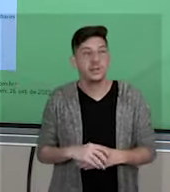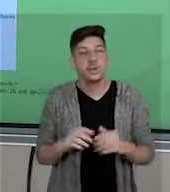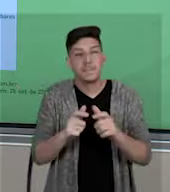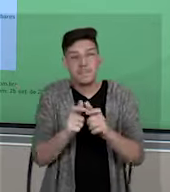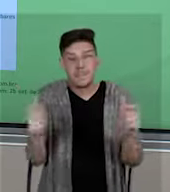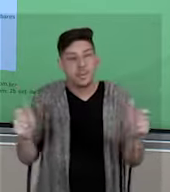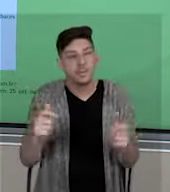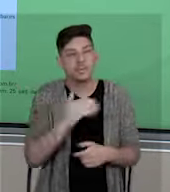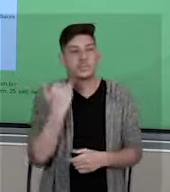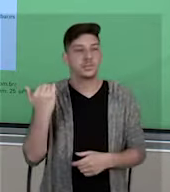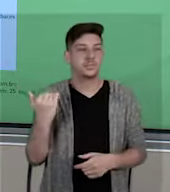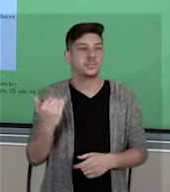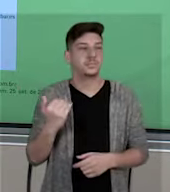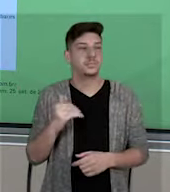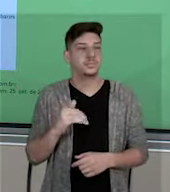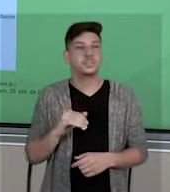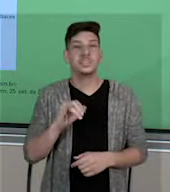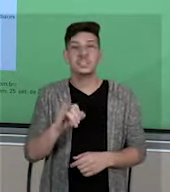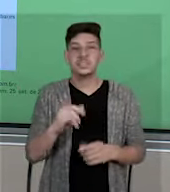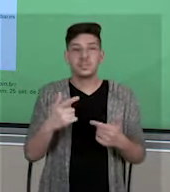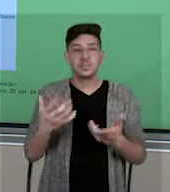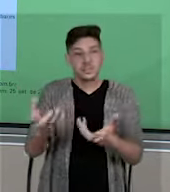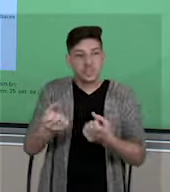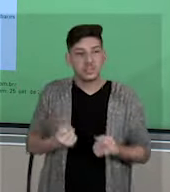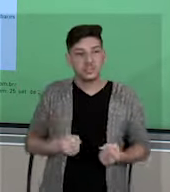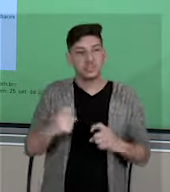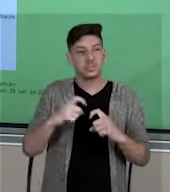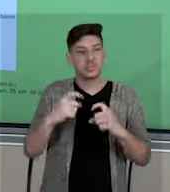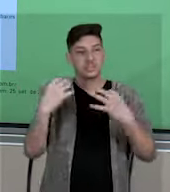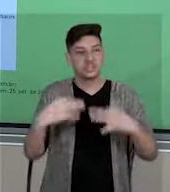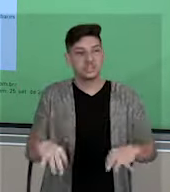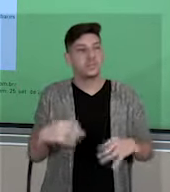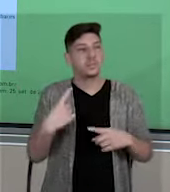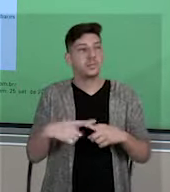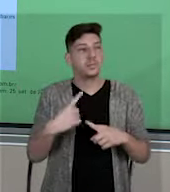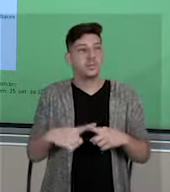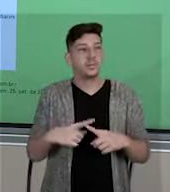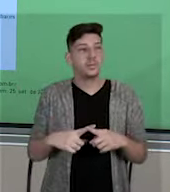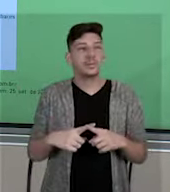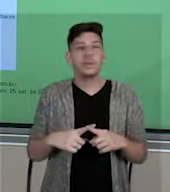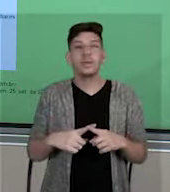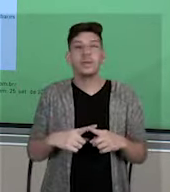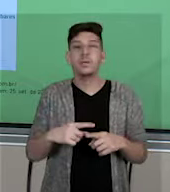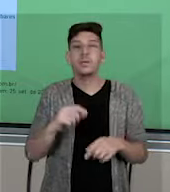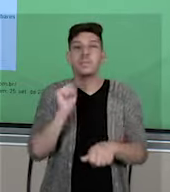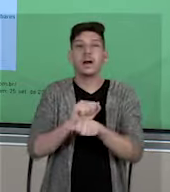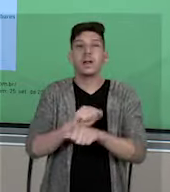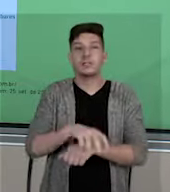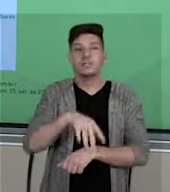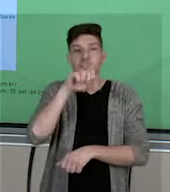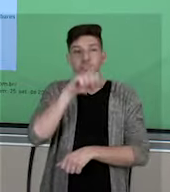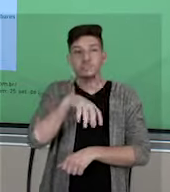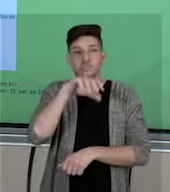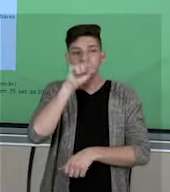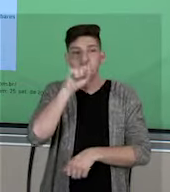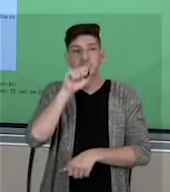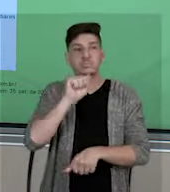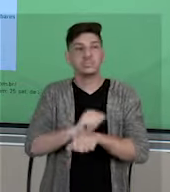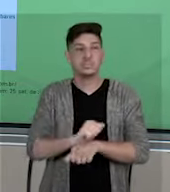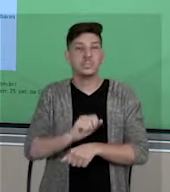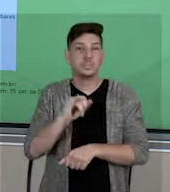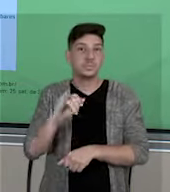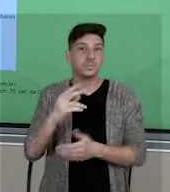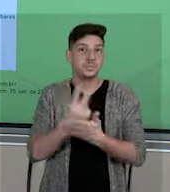são fatais, mas se não houver o devido atendimento médico também, porque geralmente a pessoa perde o controle da respiração. Então, é a fratura